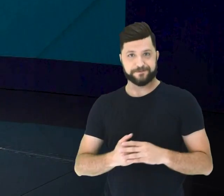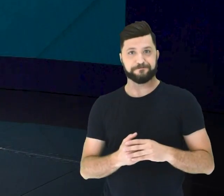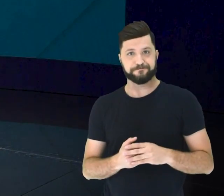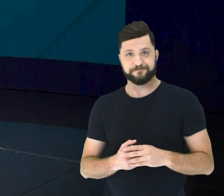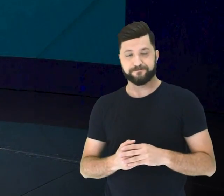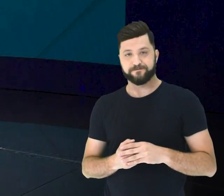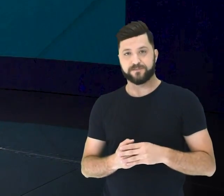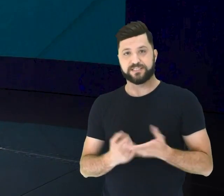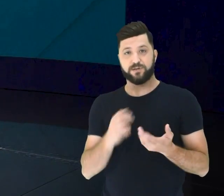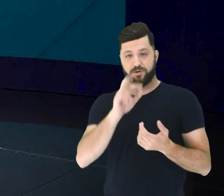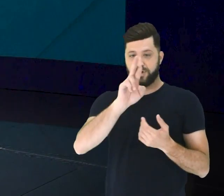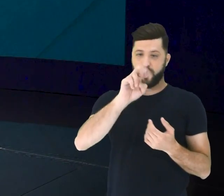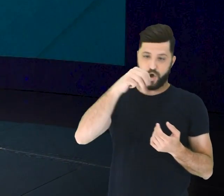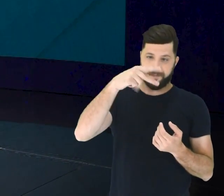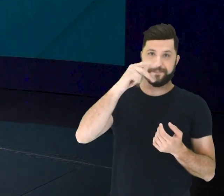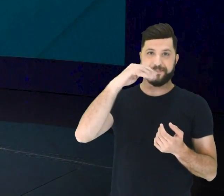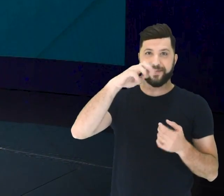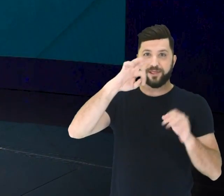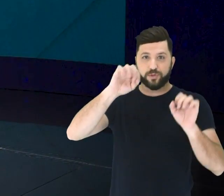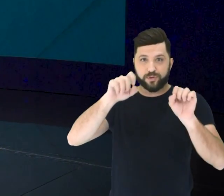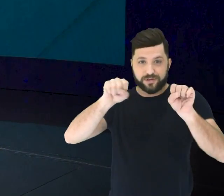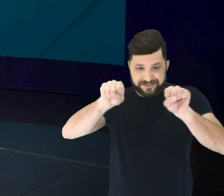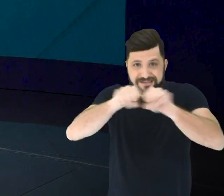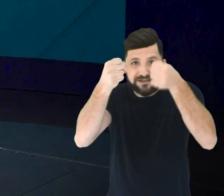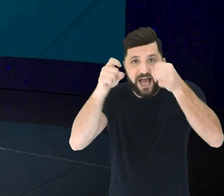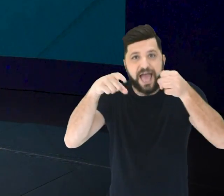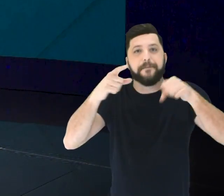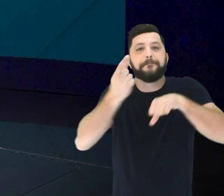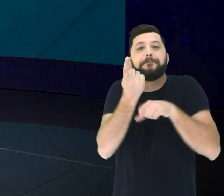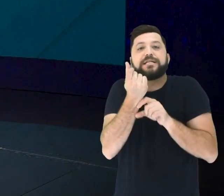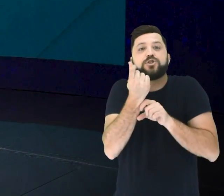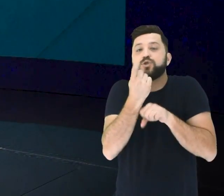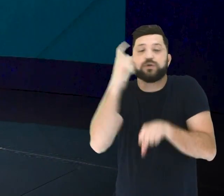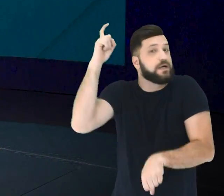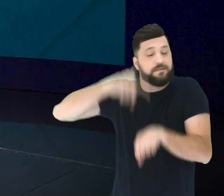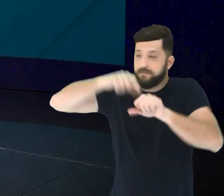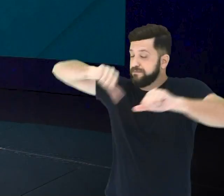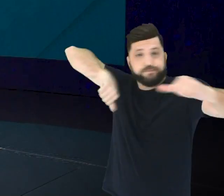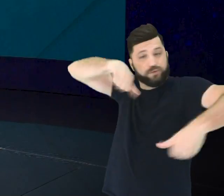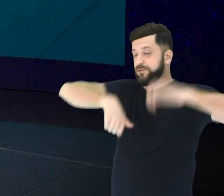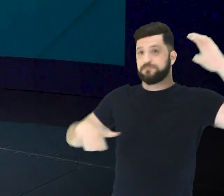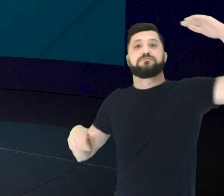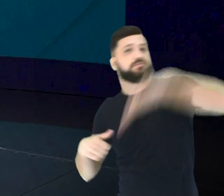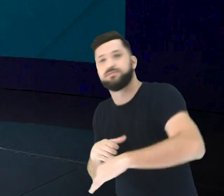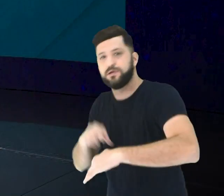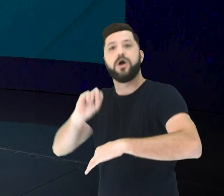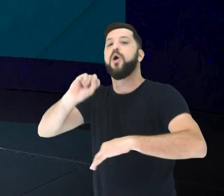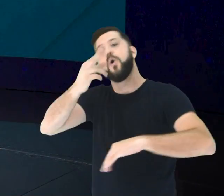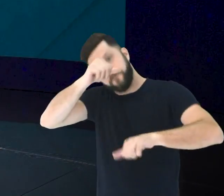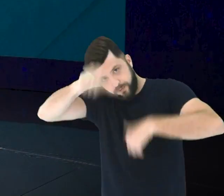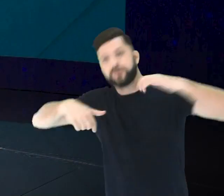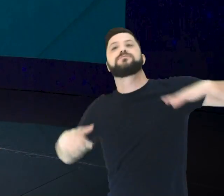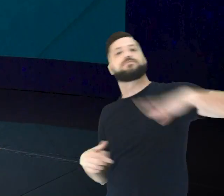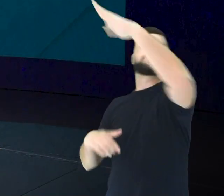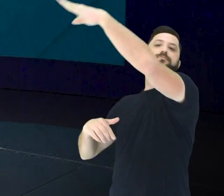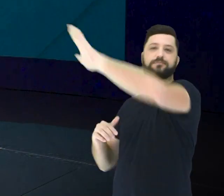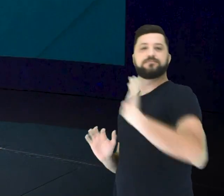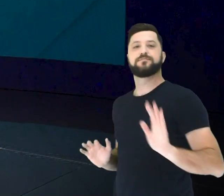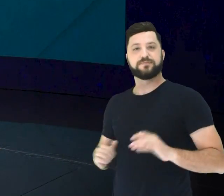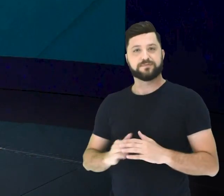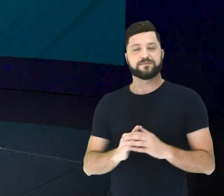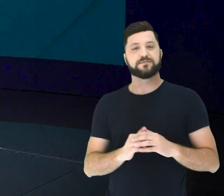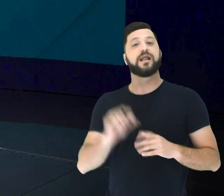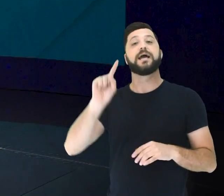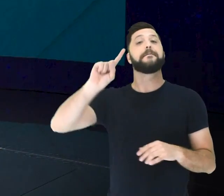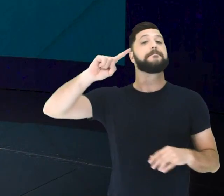representa uma modificação de precificação repentina no mercado e como ela é repentina quem entra